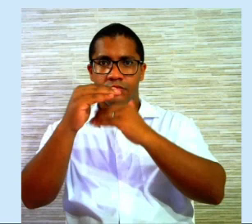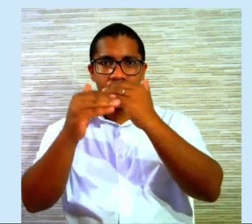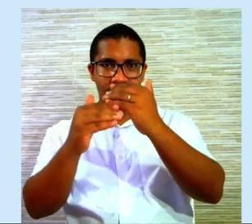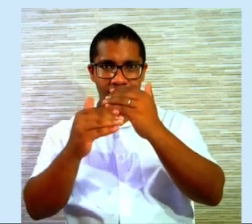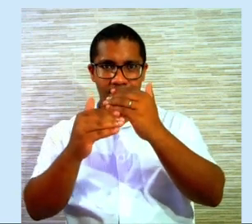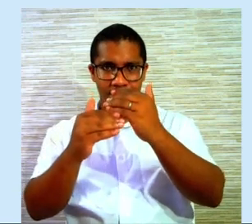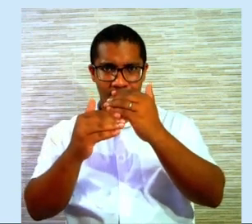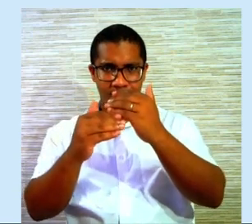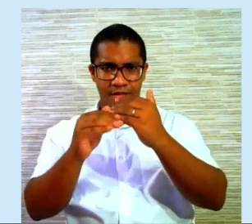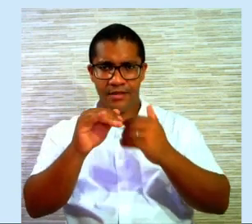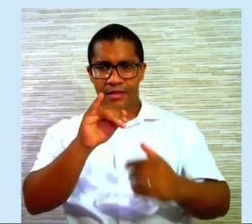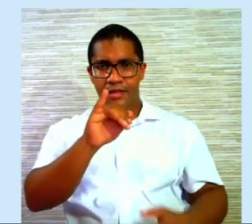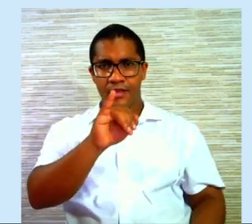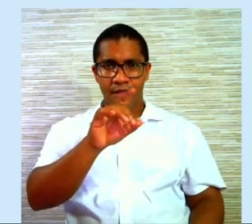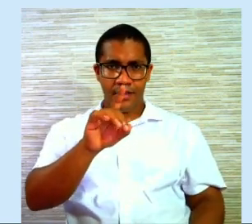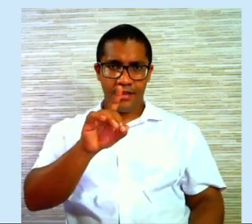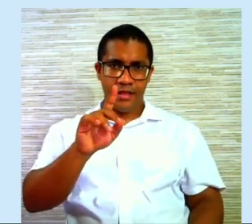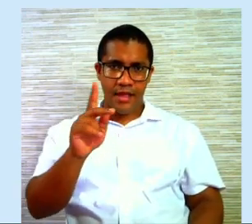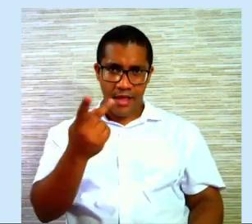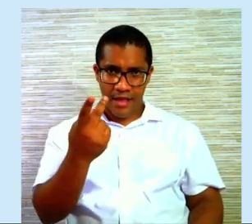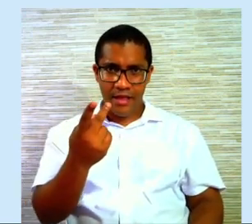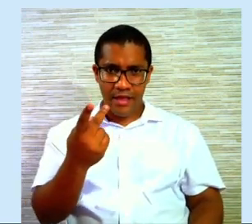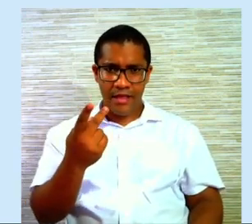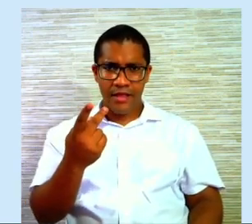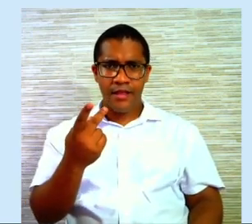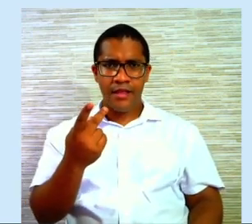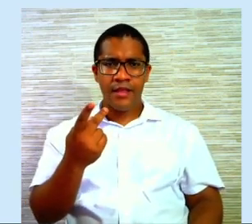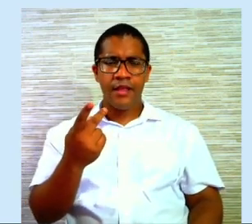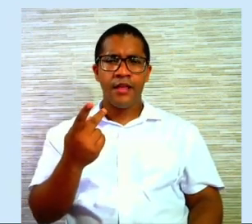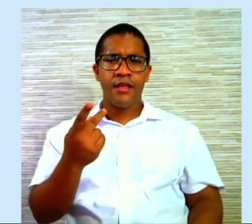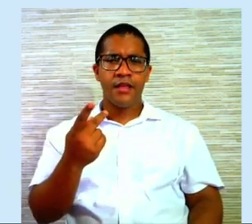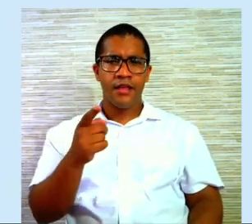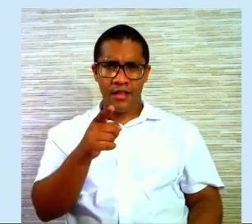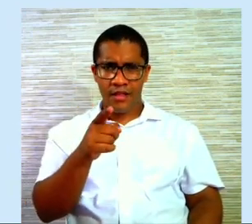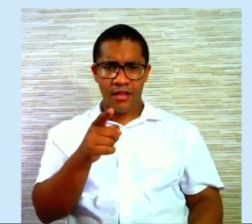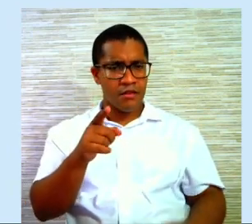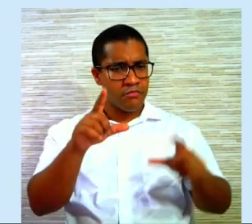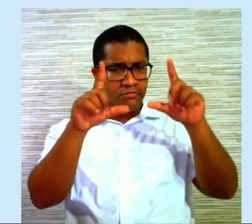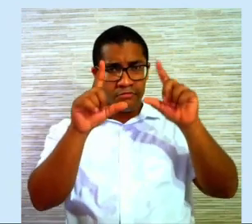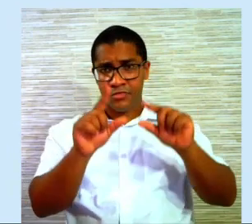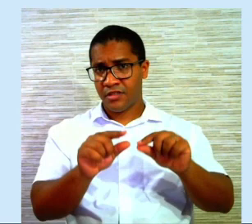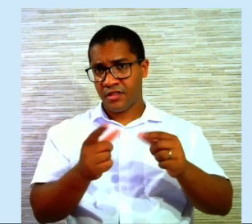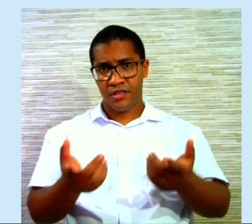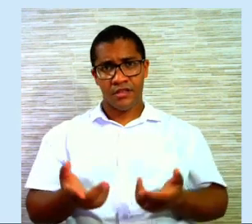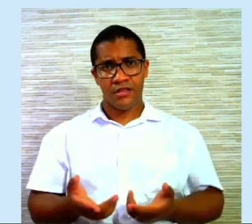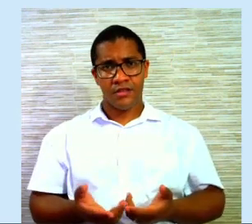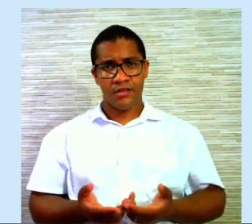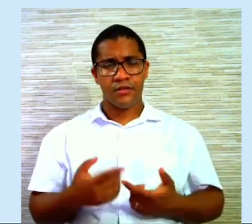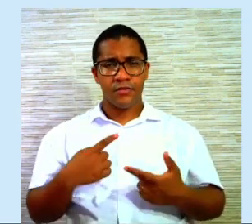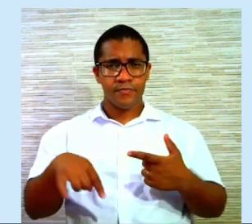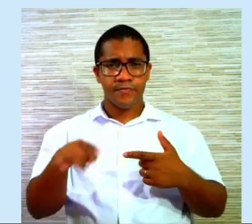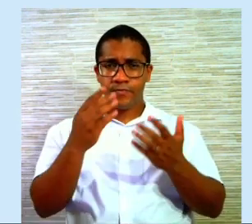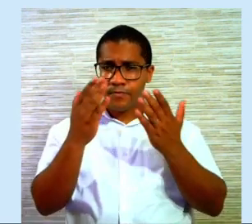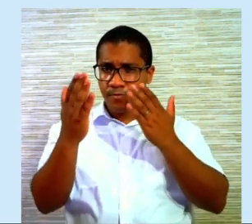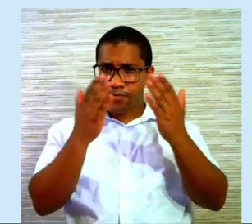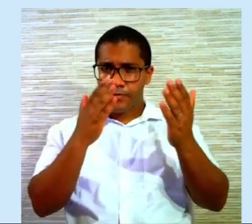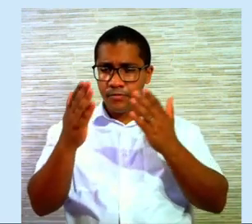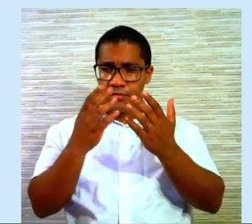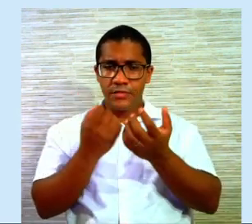desenvolvimento de IDH, Índice de Desenvolvimento Humano. Então a gente faz essa comparação